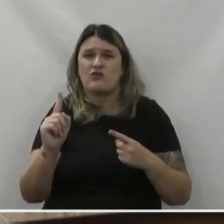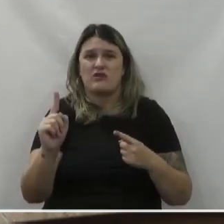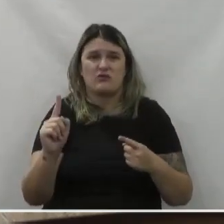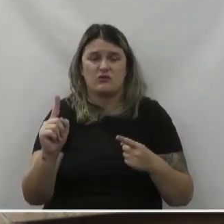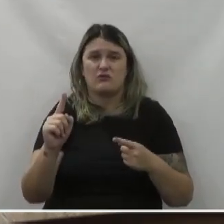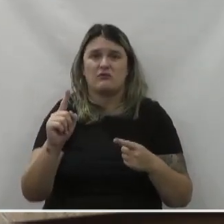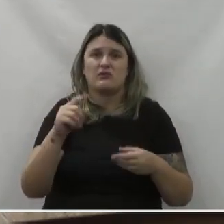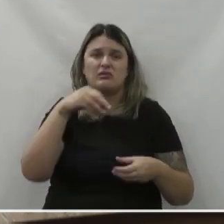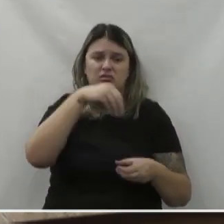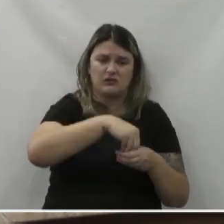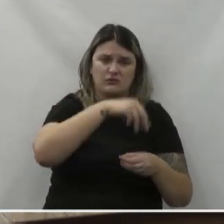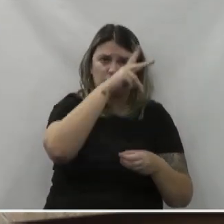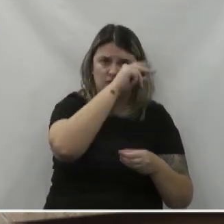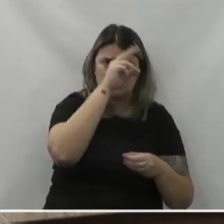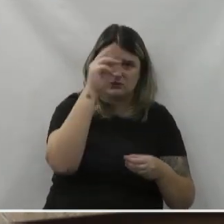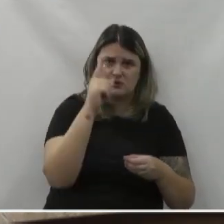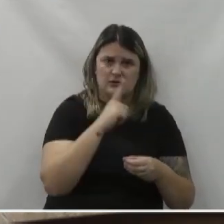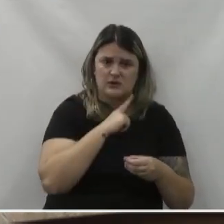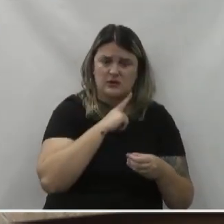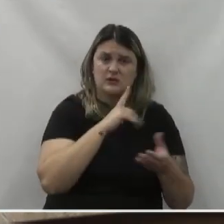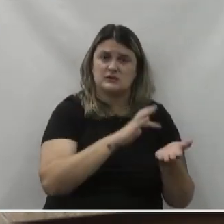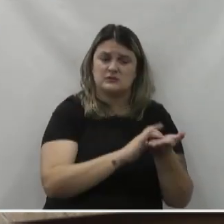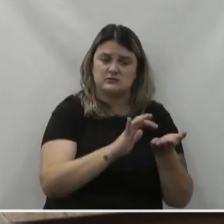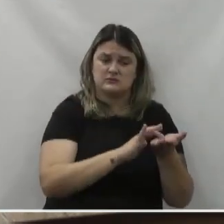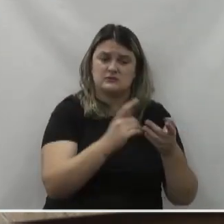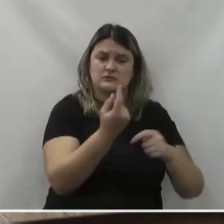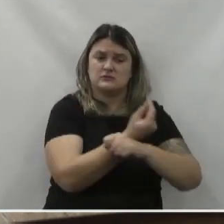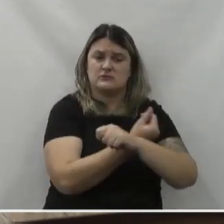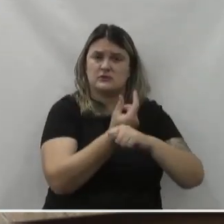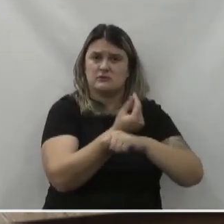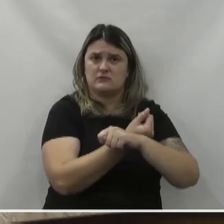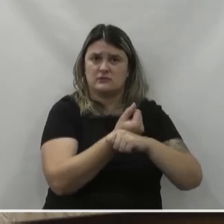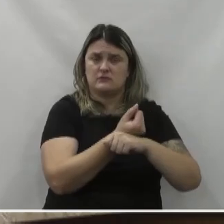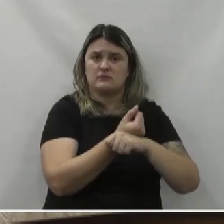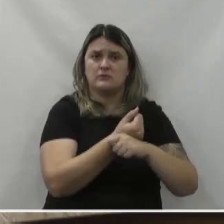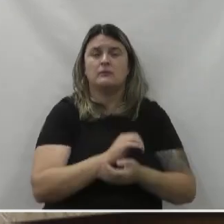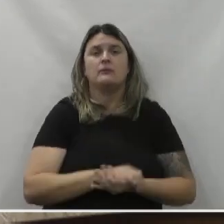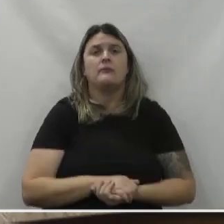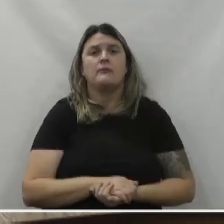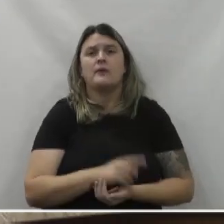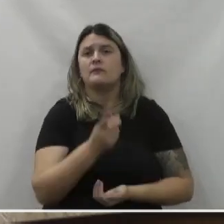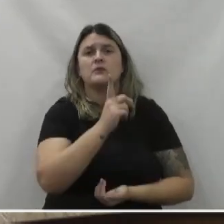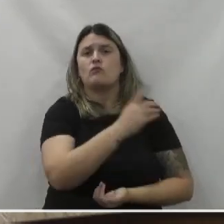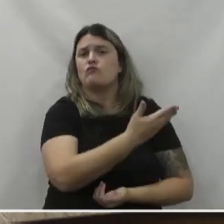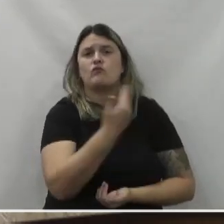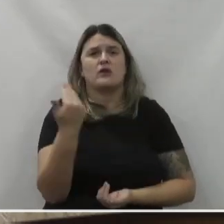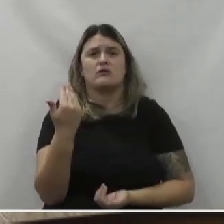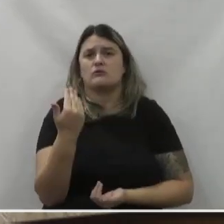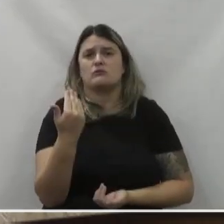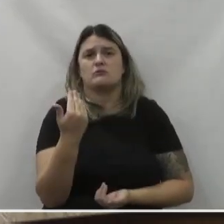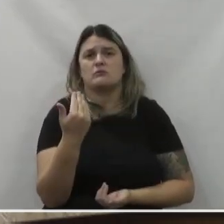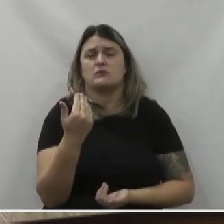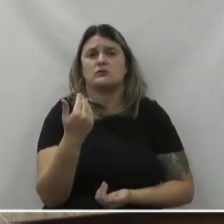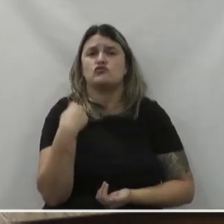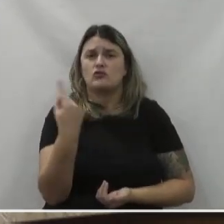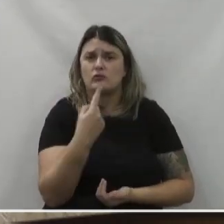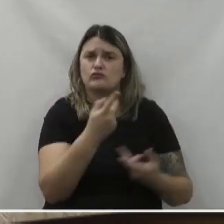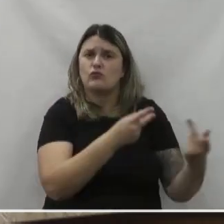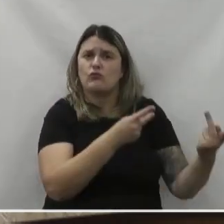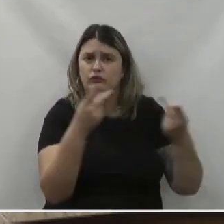da prefeitura. É o secretário de Finanças do município não da Vitória, não veio no dia, foi convidado.